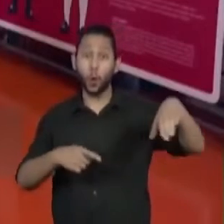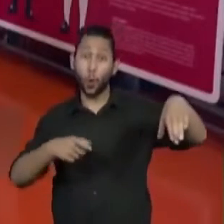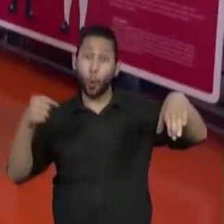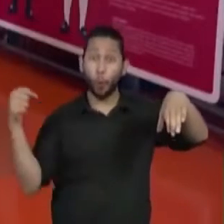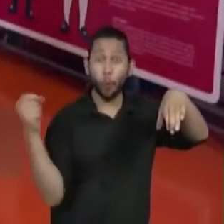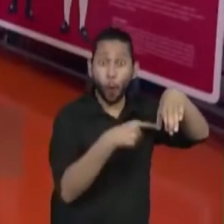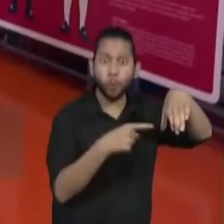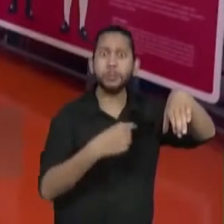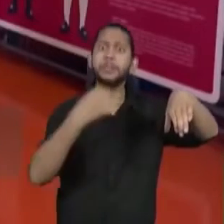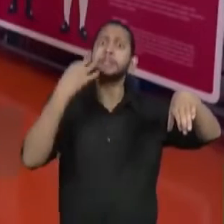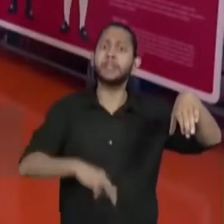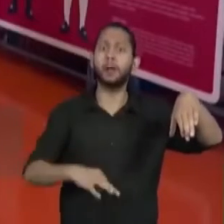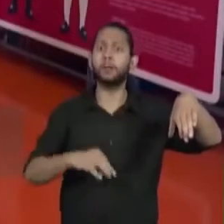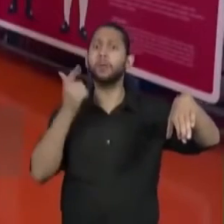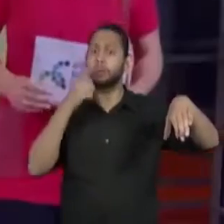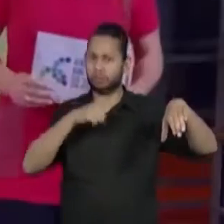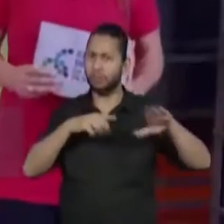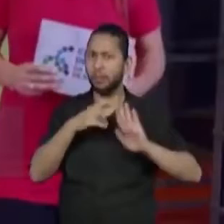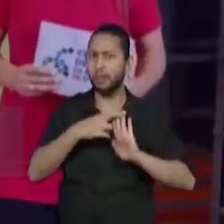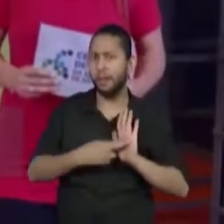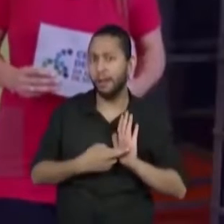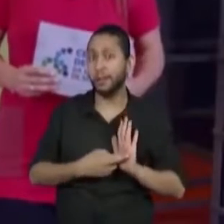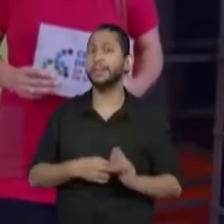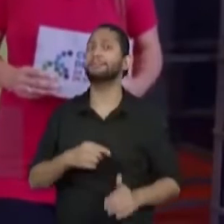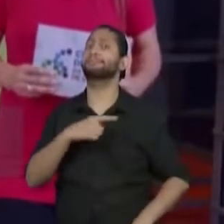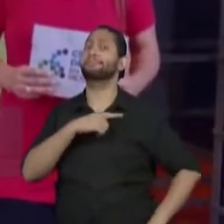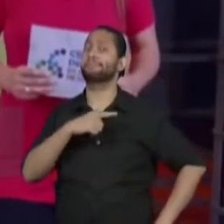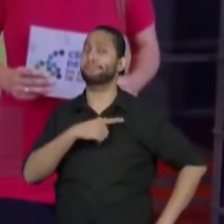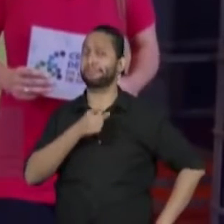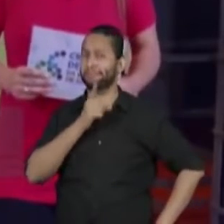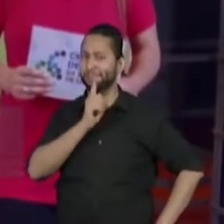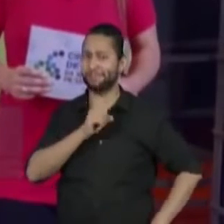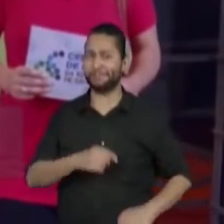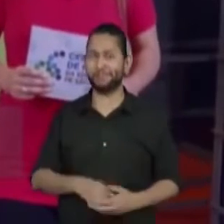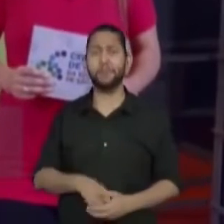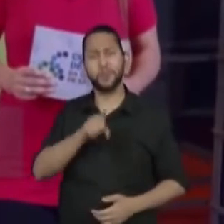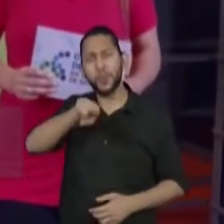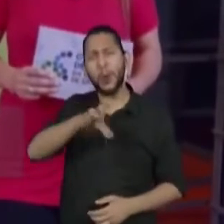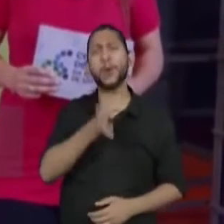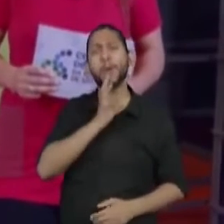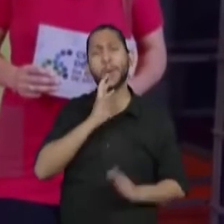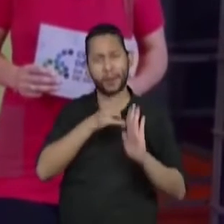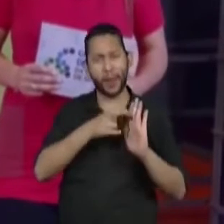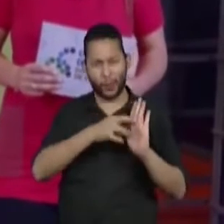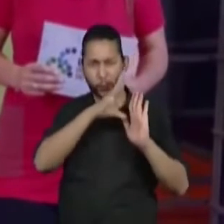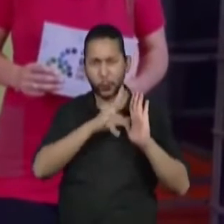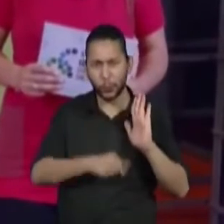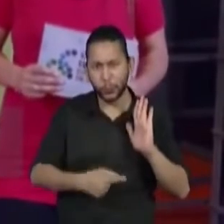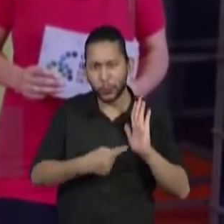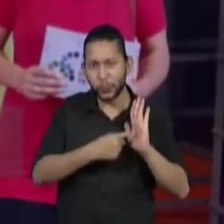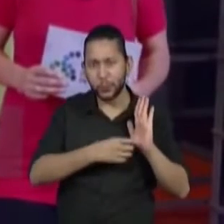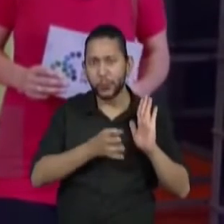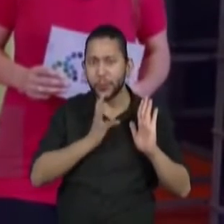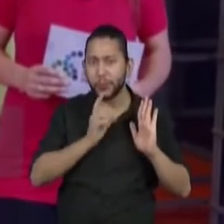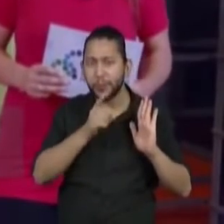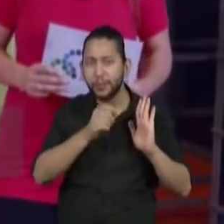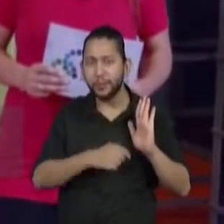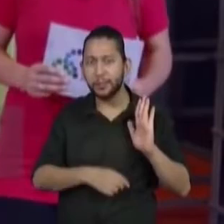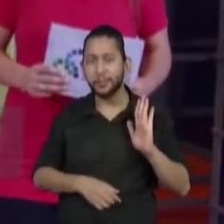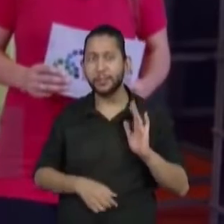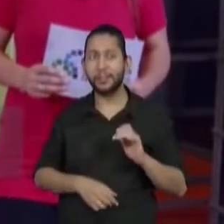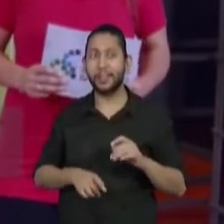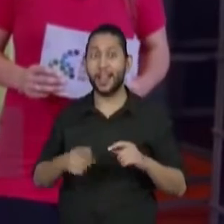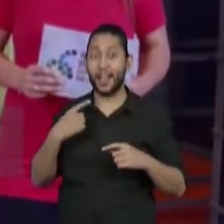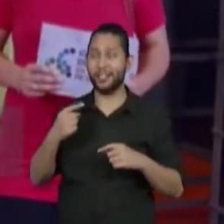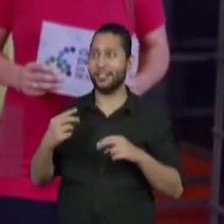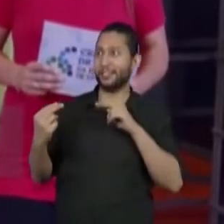ou não, Fran? Tem regra? Tem regra. Pessoal, vocês conhecem essas regras? O que você Será? acha? Nós nos olhamos